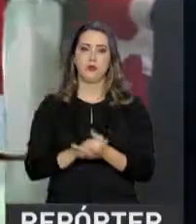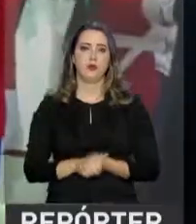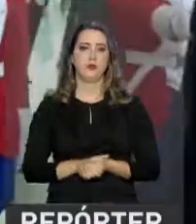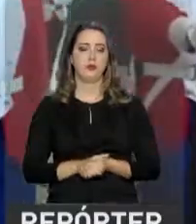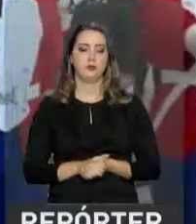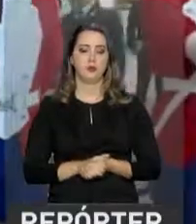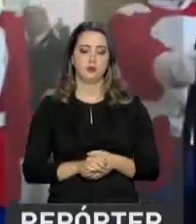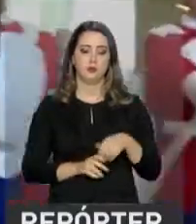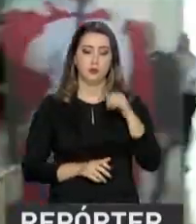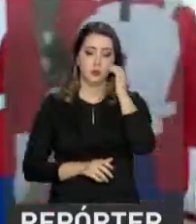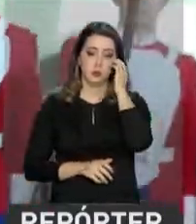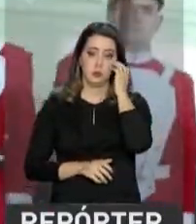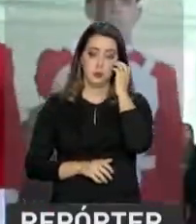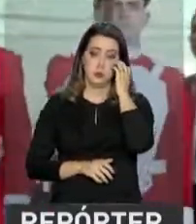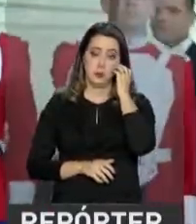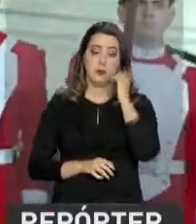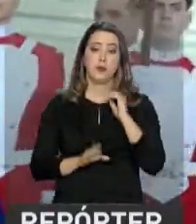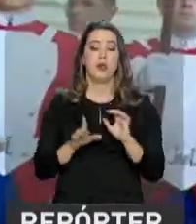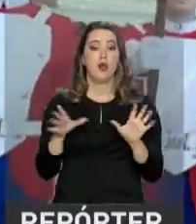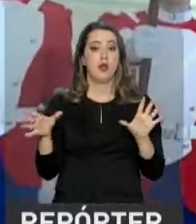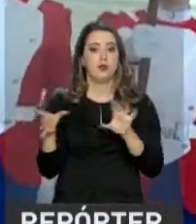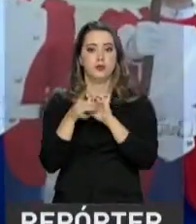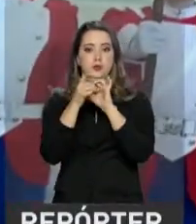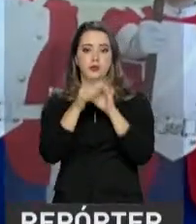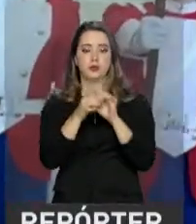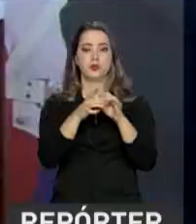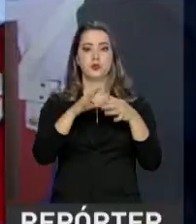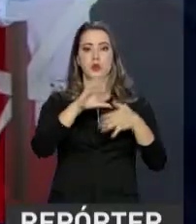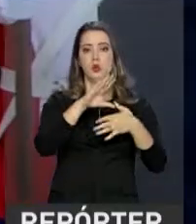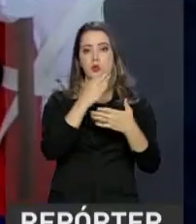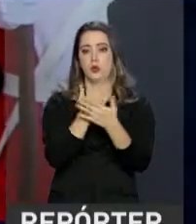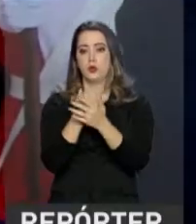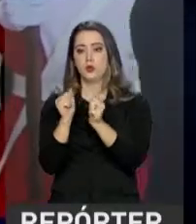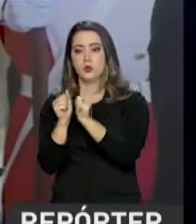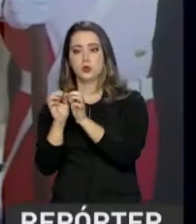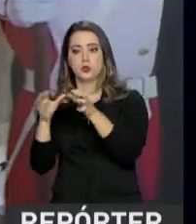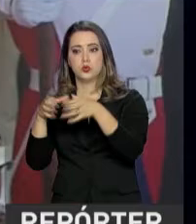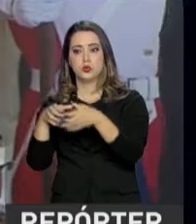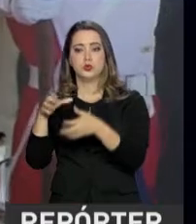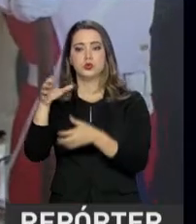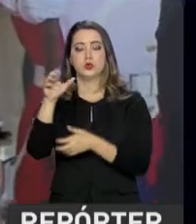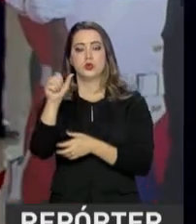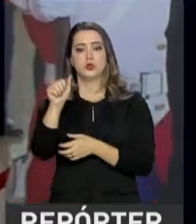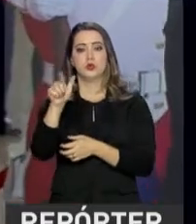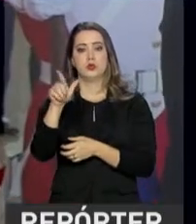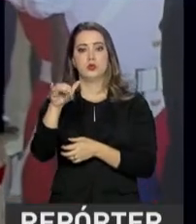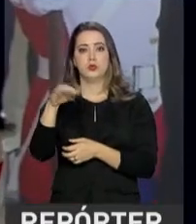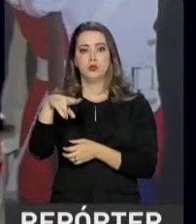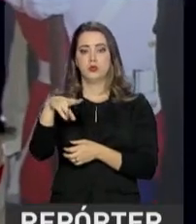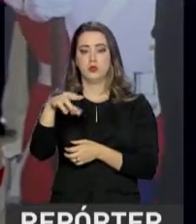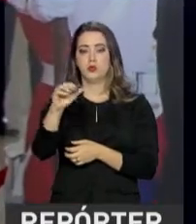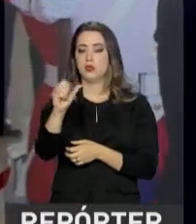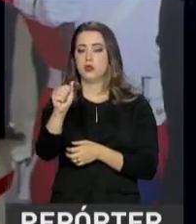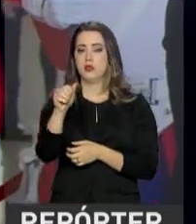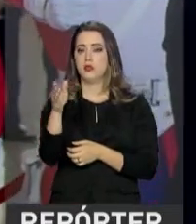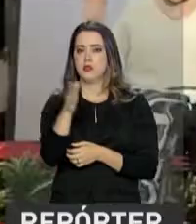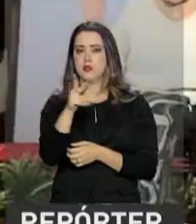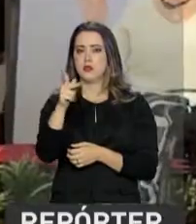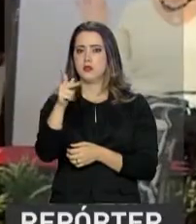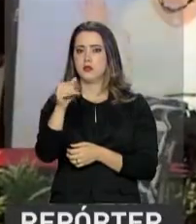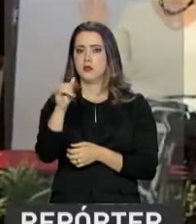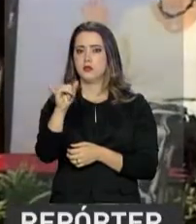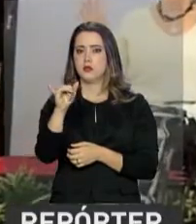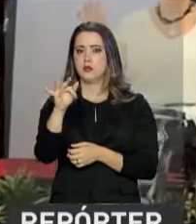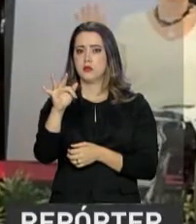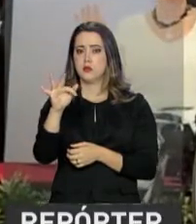a aproximação entre mercosul e aliança do pacífico grupo formado por chile colômbia méxico e peru recebeu destaque